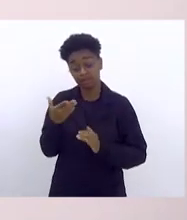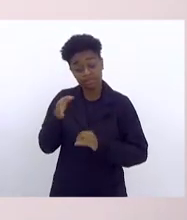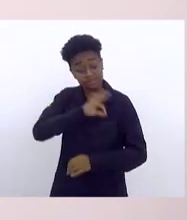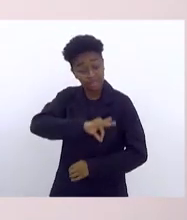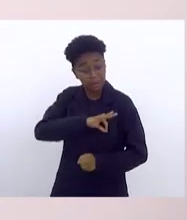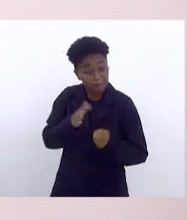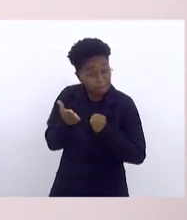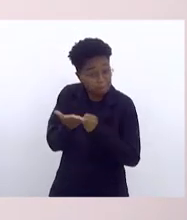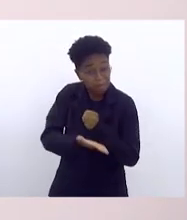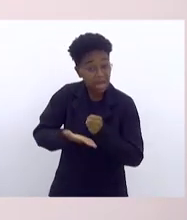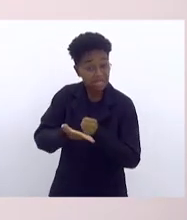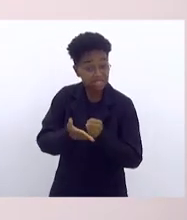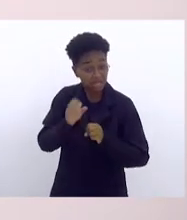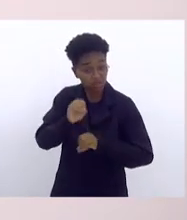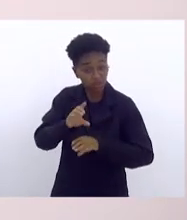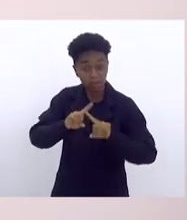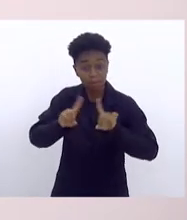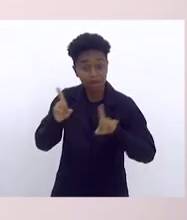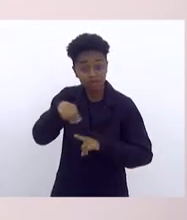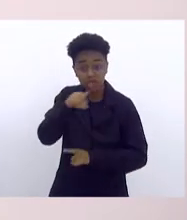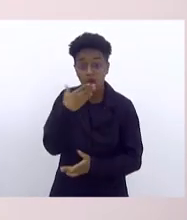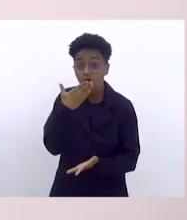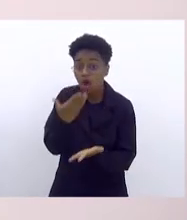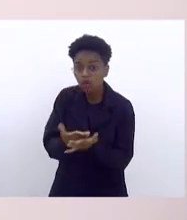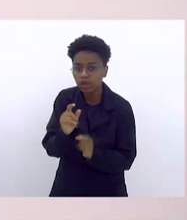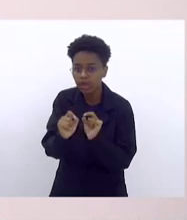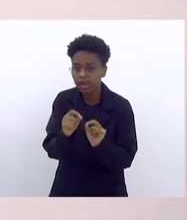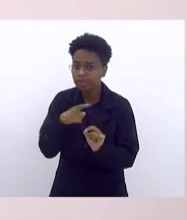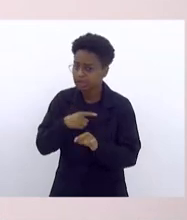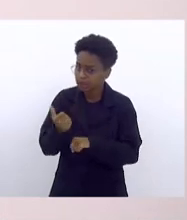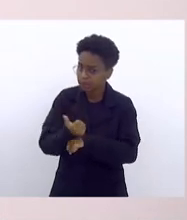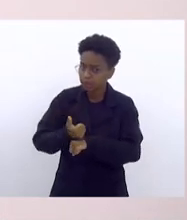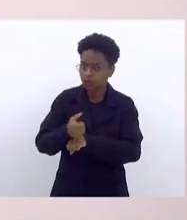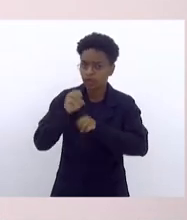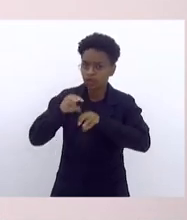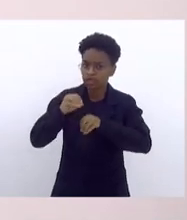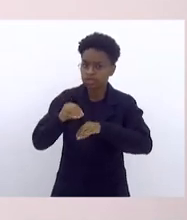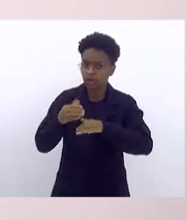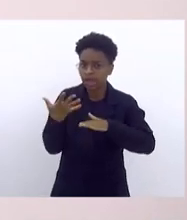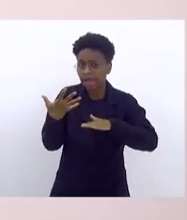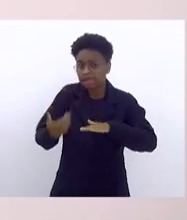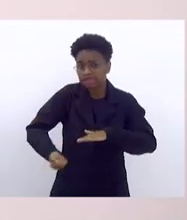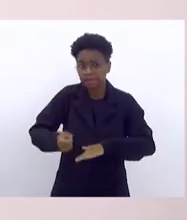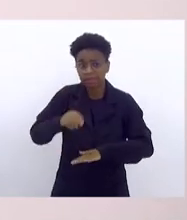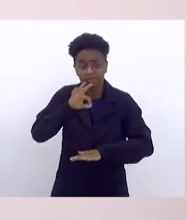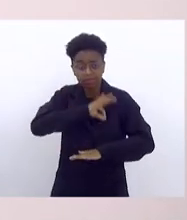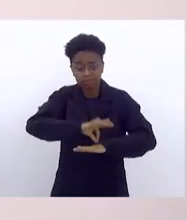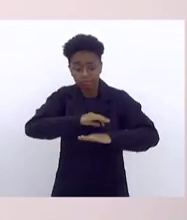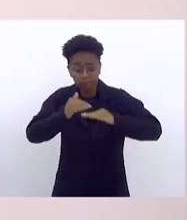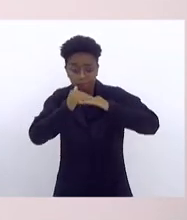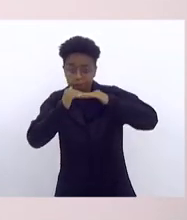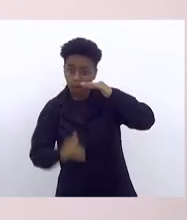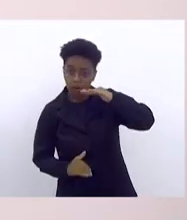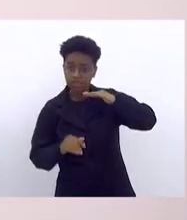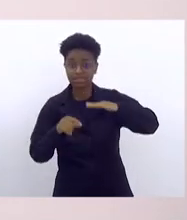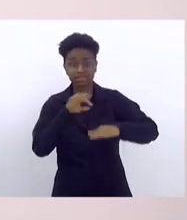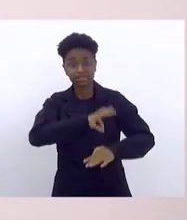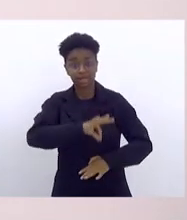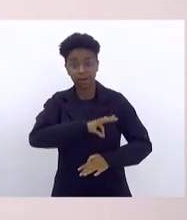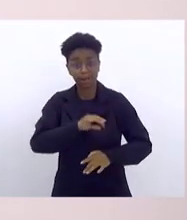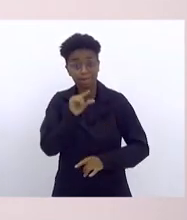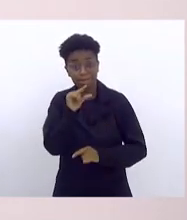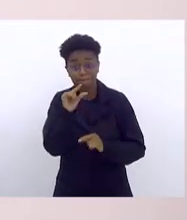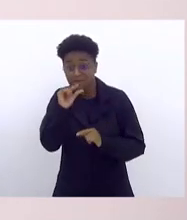espantem-se há profissionais de educação ganhando menos do que um salário mínimo que hoje é de R$ 1